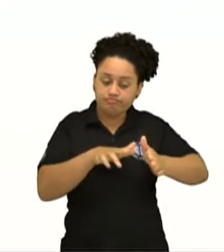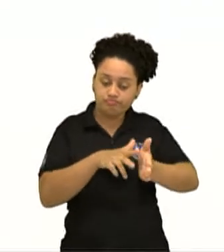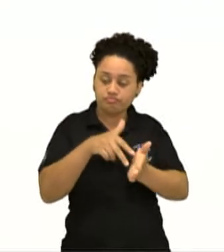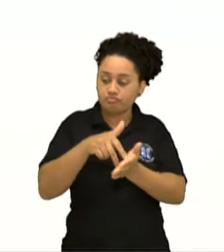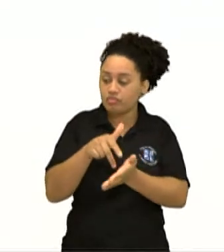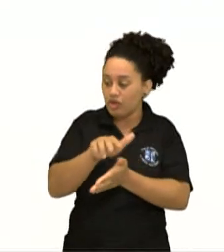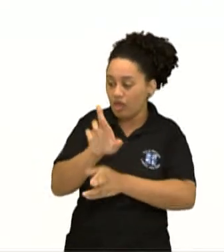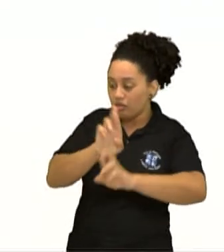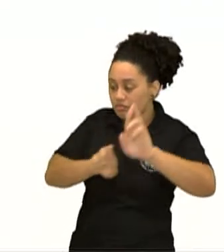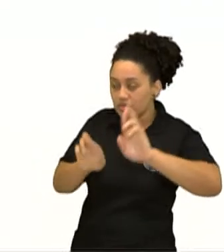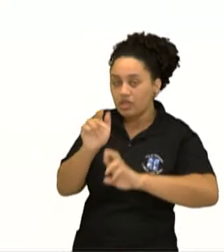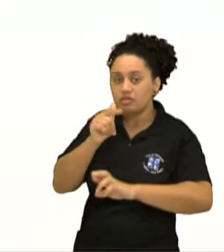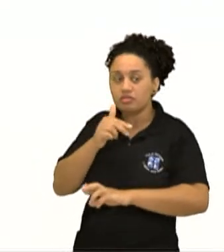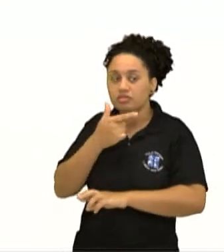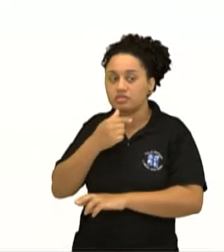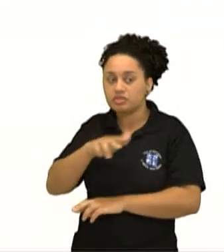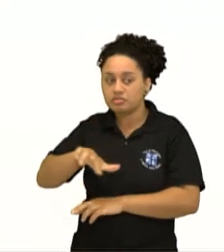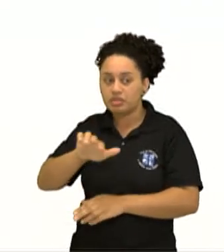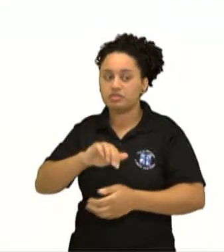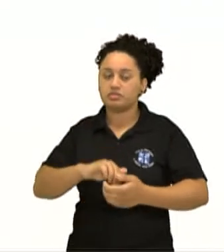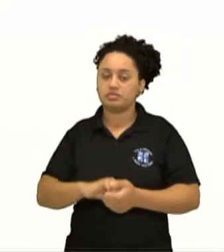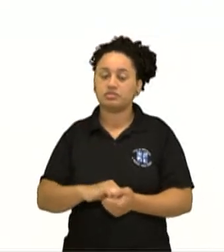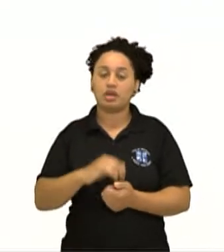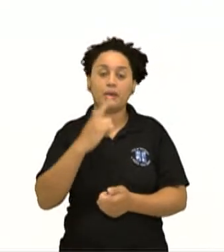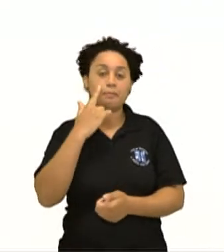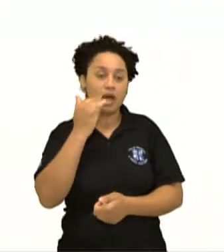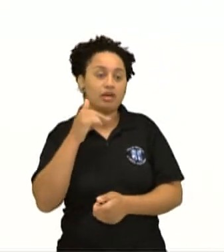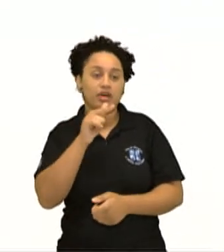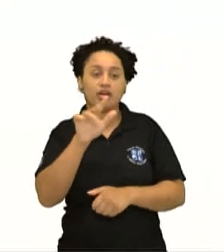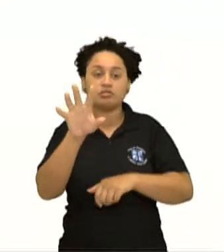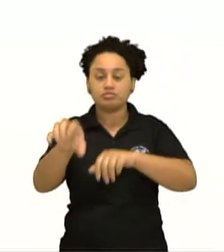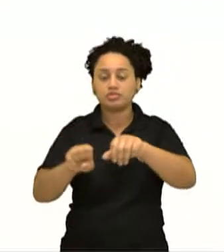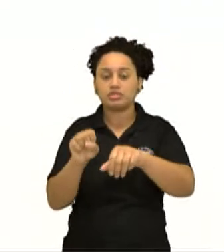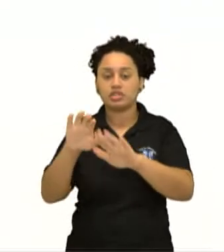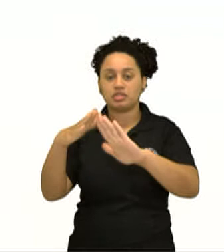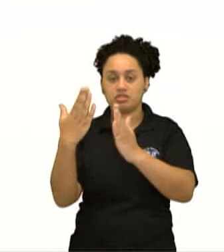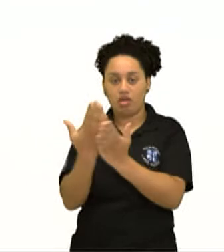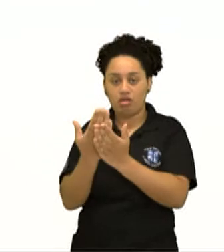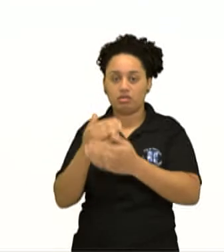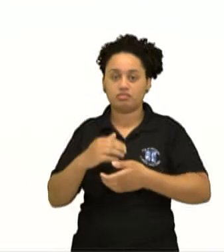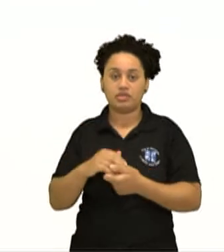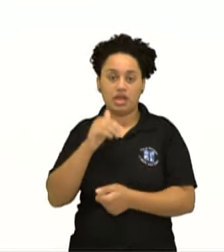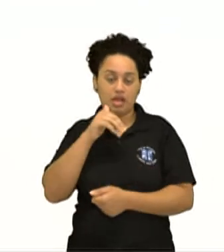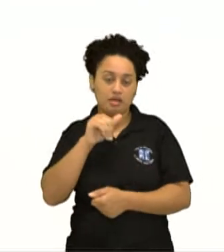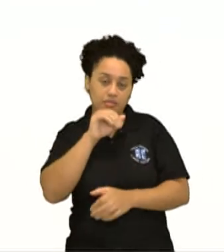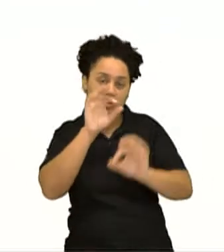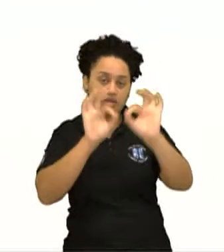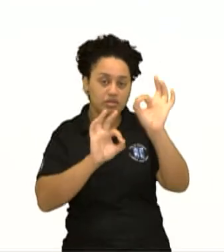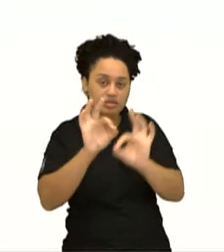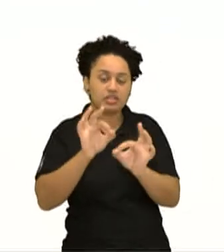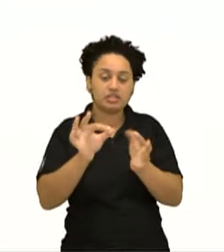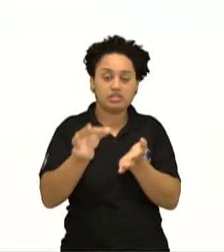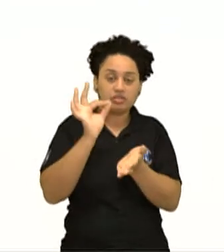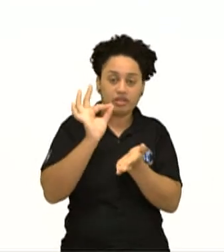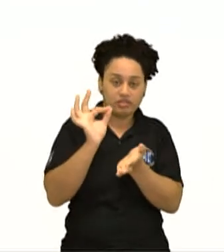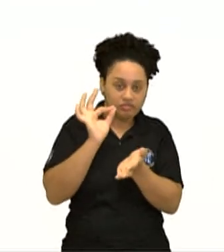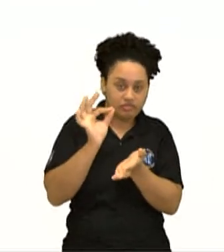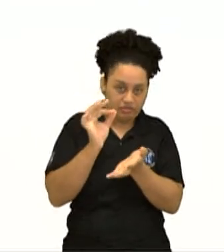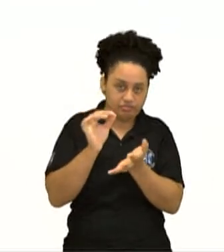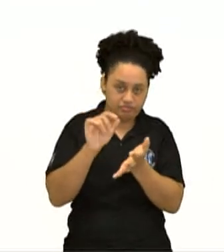les buscan em el colegio. Sua madre les prepara el café. Então, tente lembrar aí do